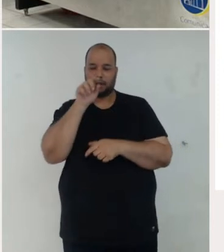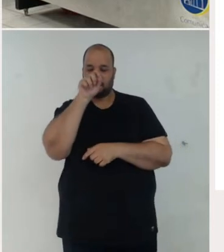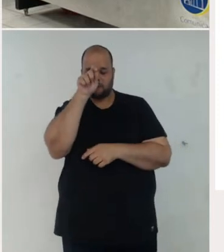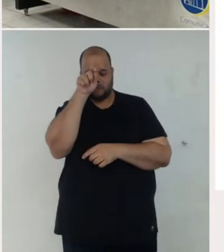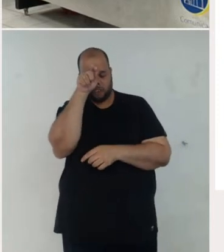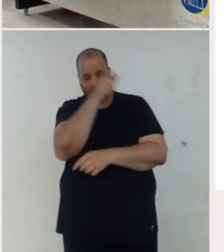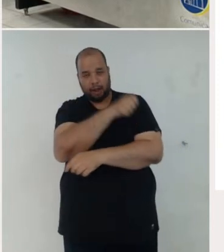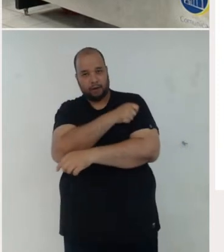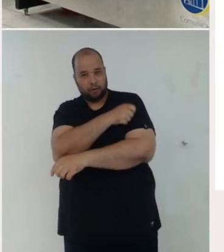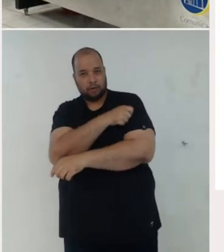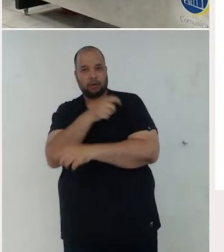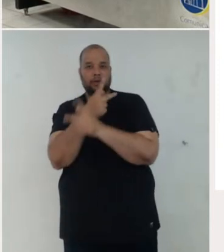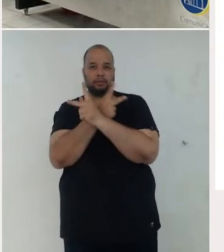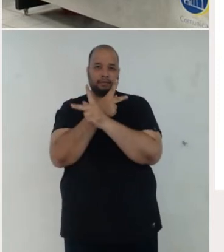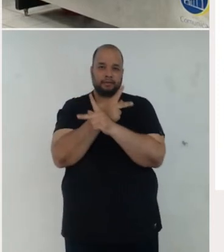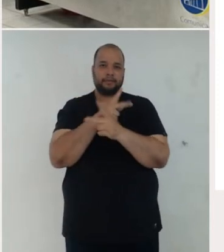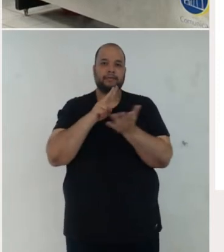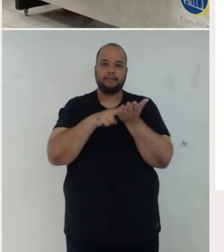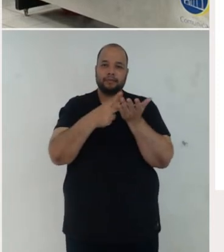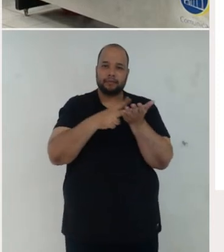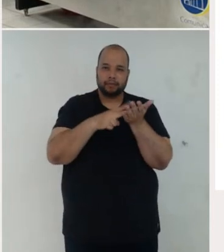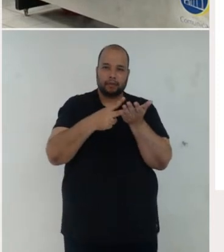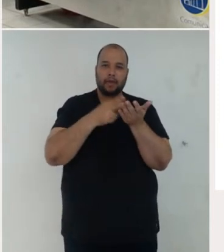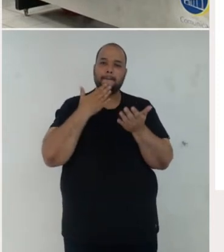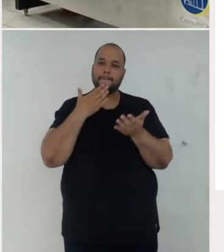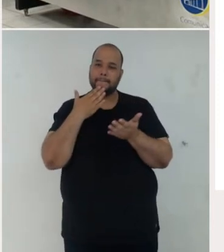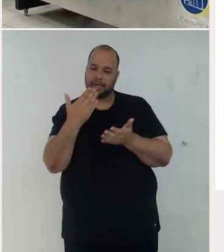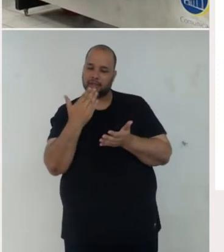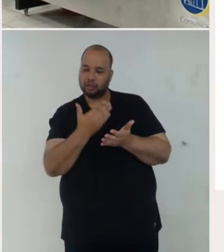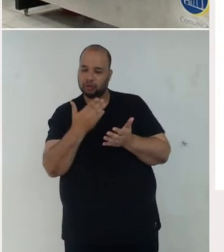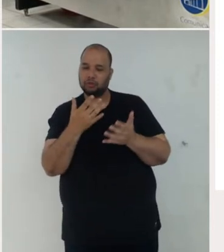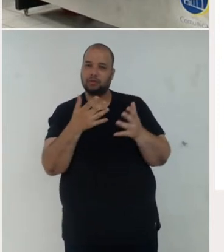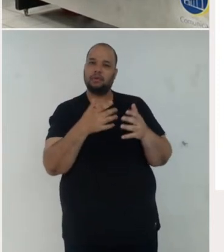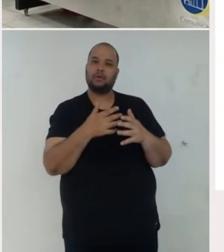PGET, eram as traduções que eles precisavam.